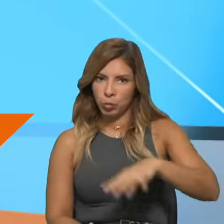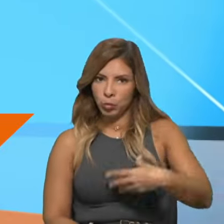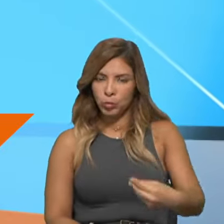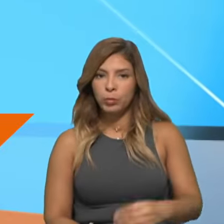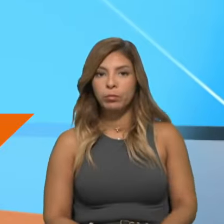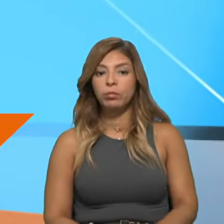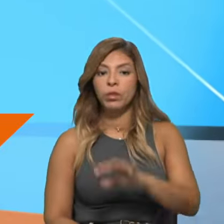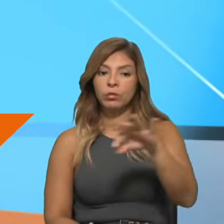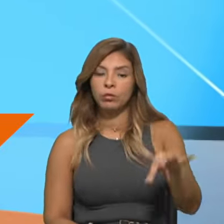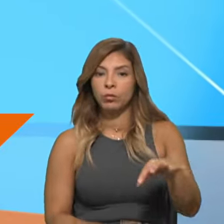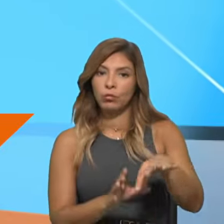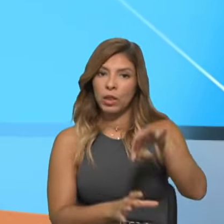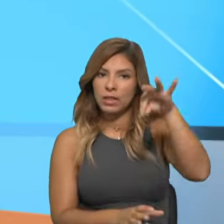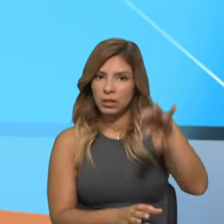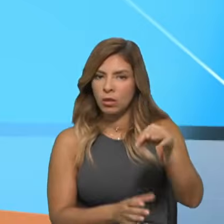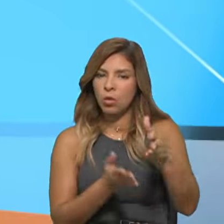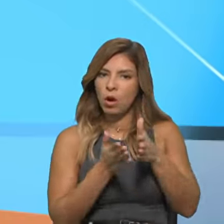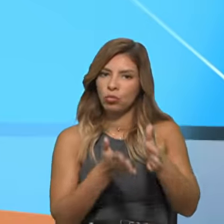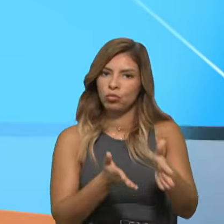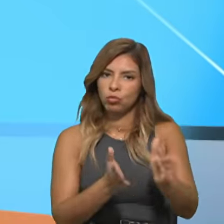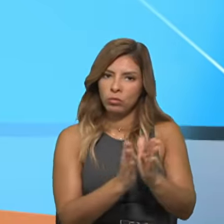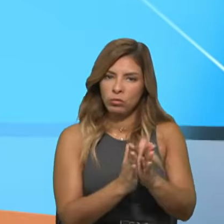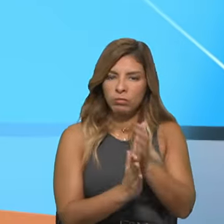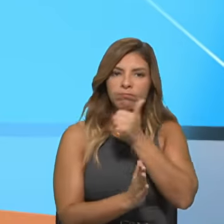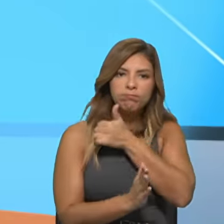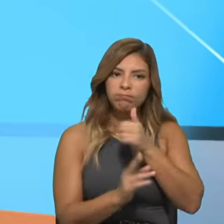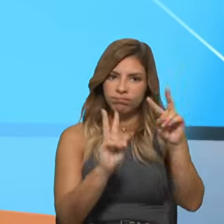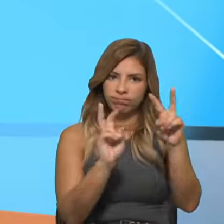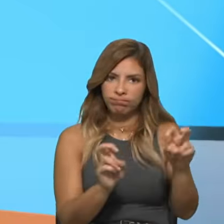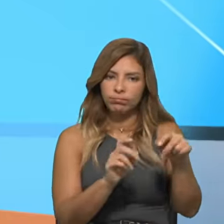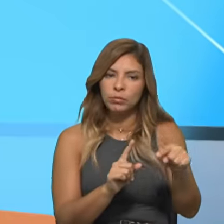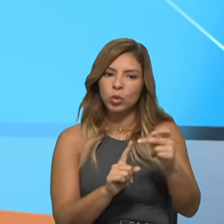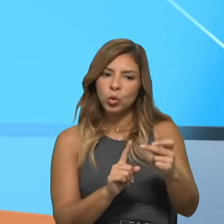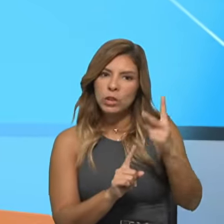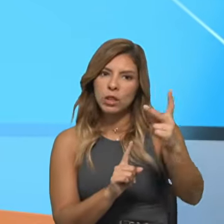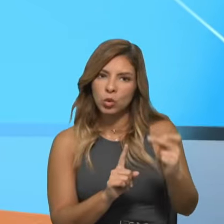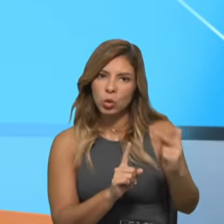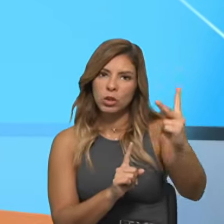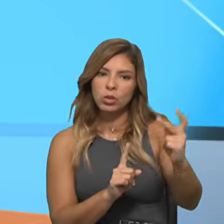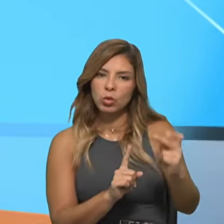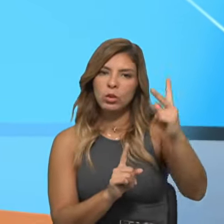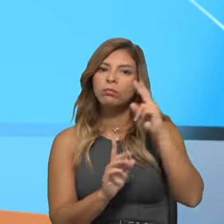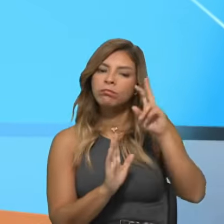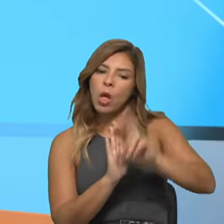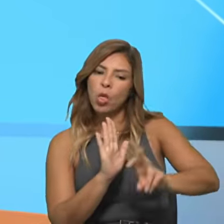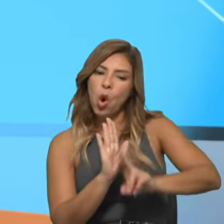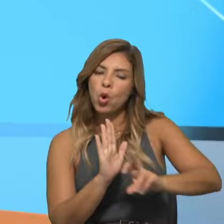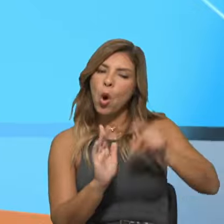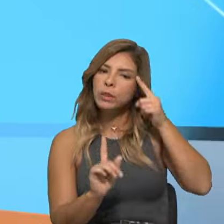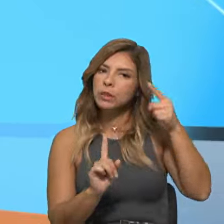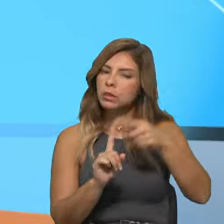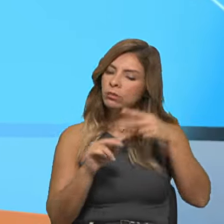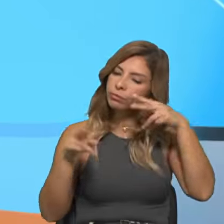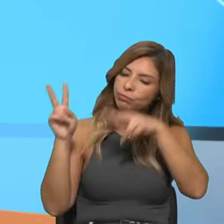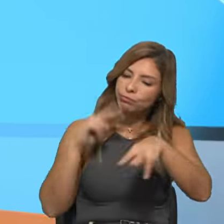Fundação Ajuda à Igreja que Sofre, que a cada 2 anos, com esta publicação, convida a olhar para este direito fundamental.